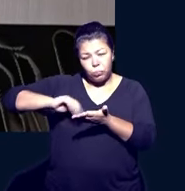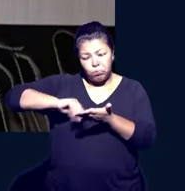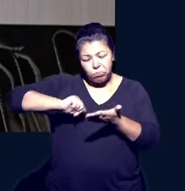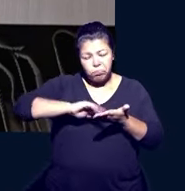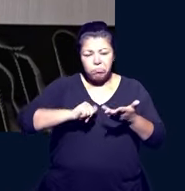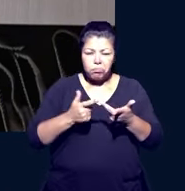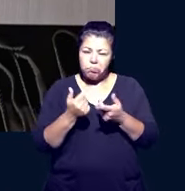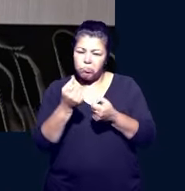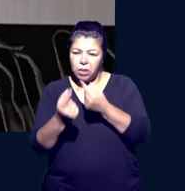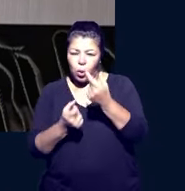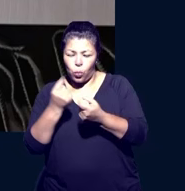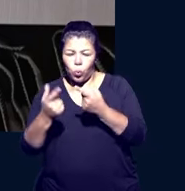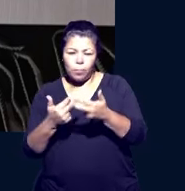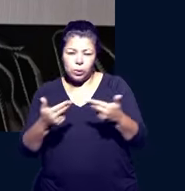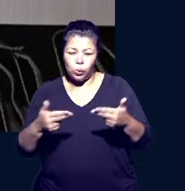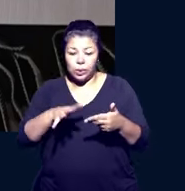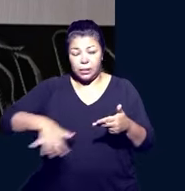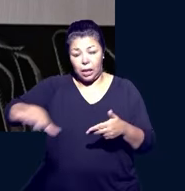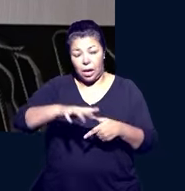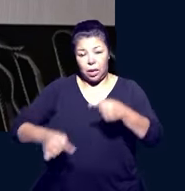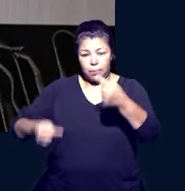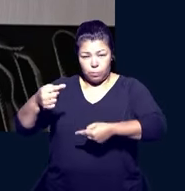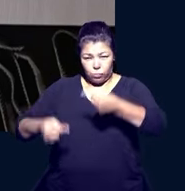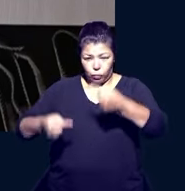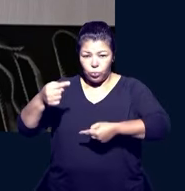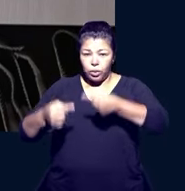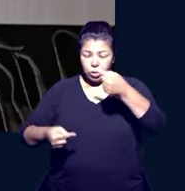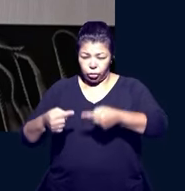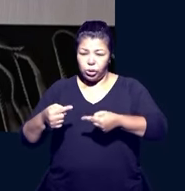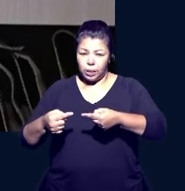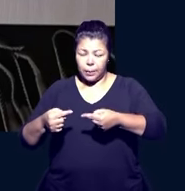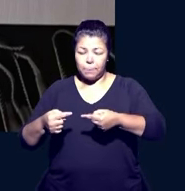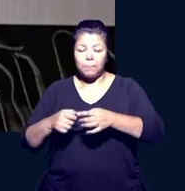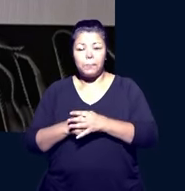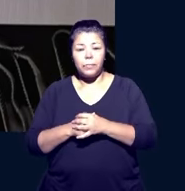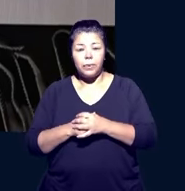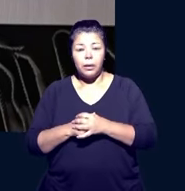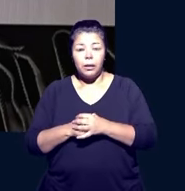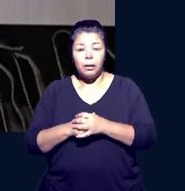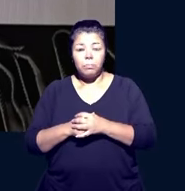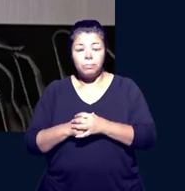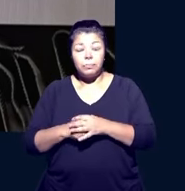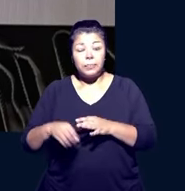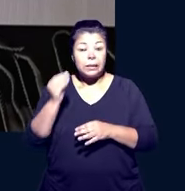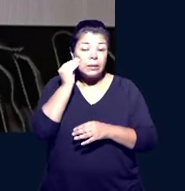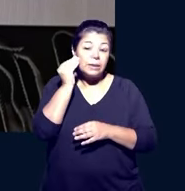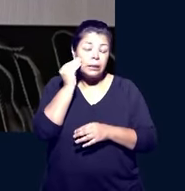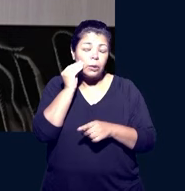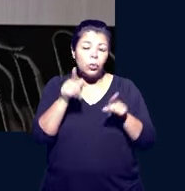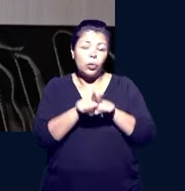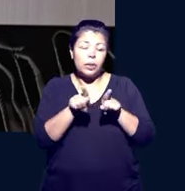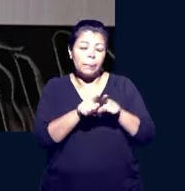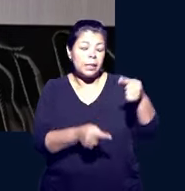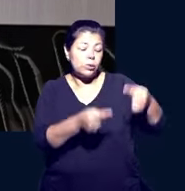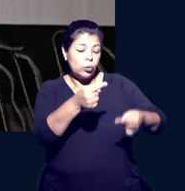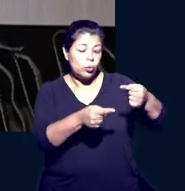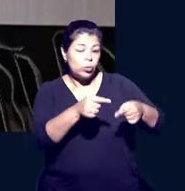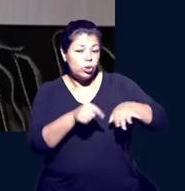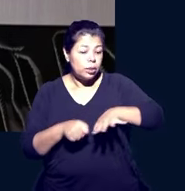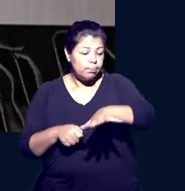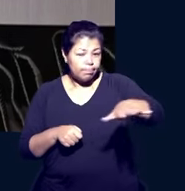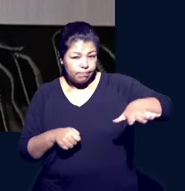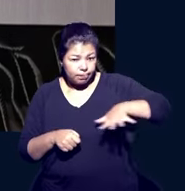da vontade discricionária da política e procurou trazê-la para a razão pública da Constituição e da